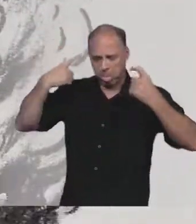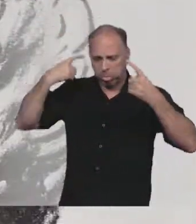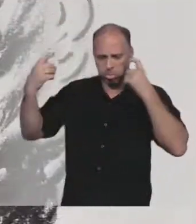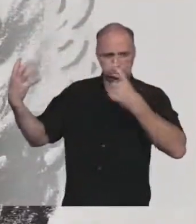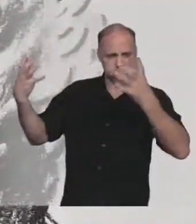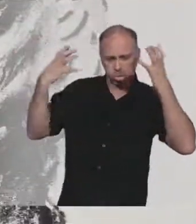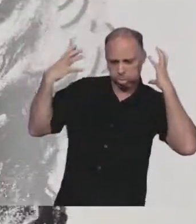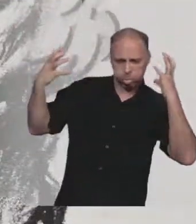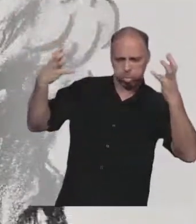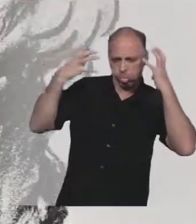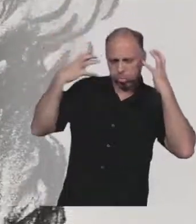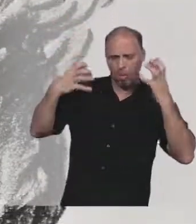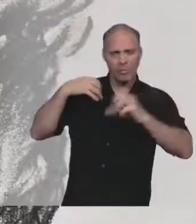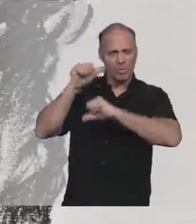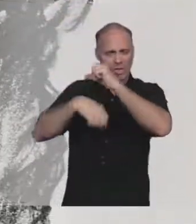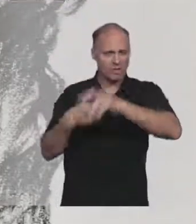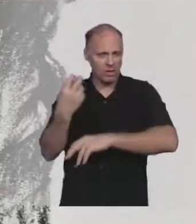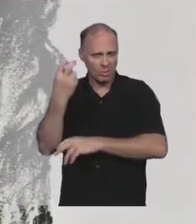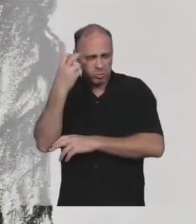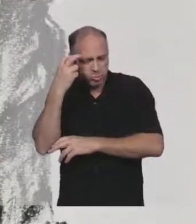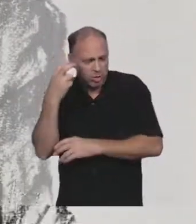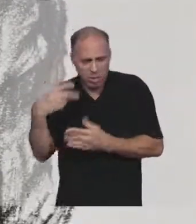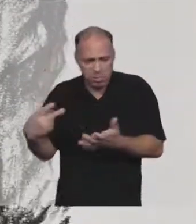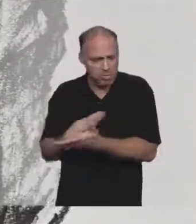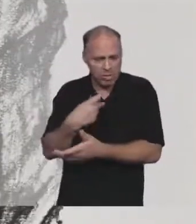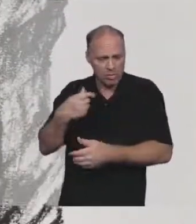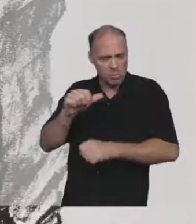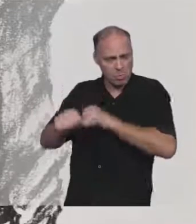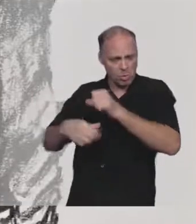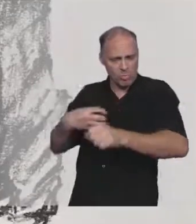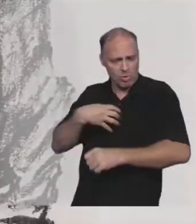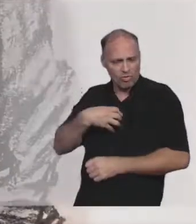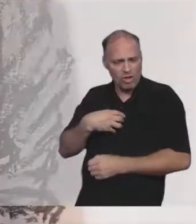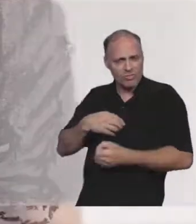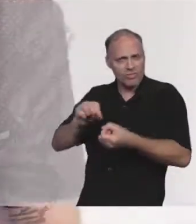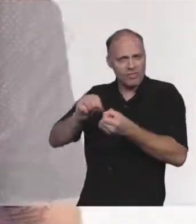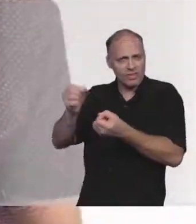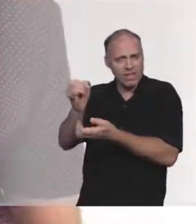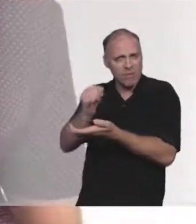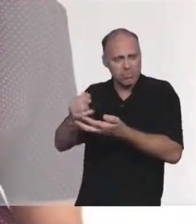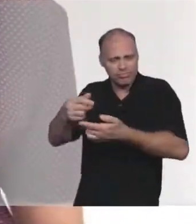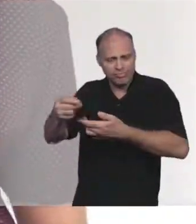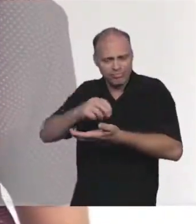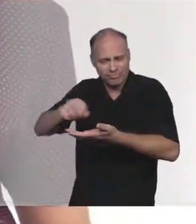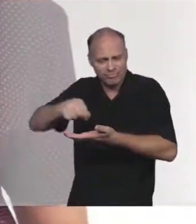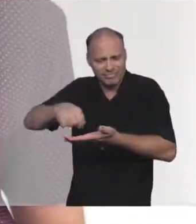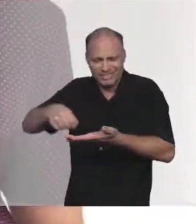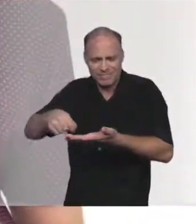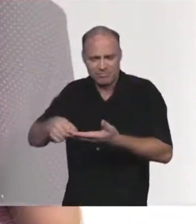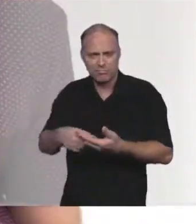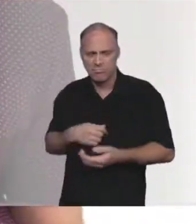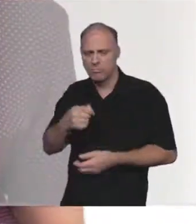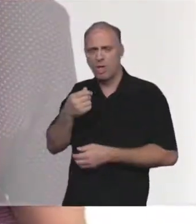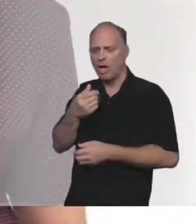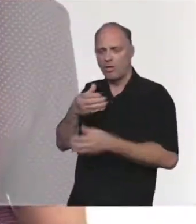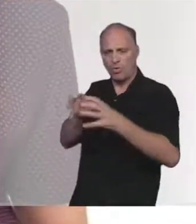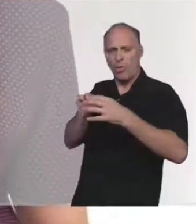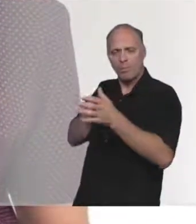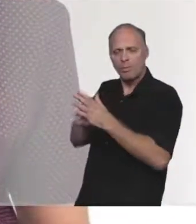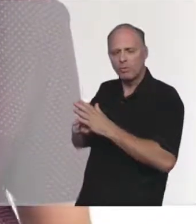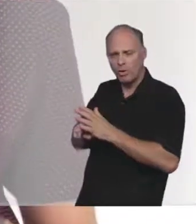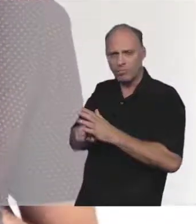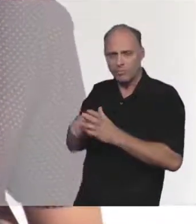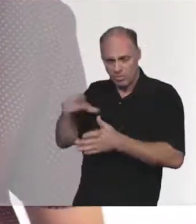ou pela mudança, choque cultural, alguma coisa assim, mudou o meu traço. E aí eles